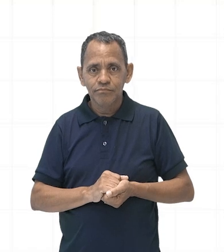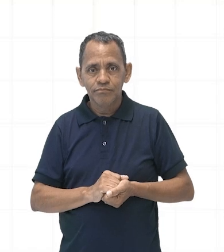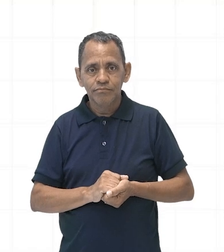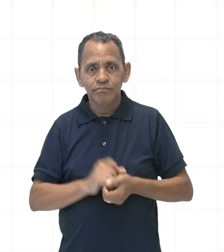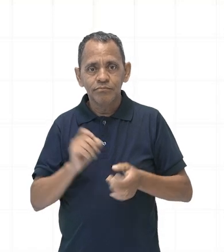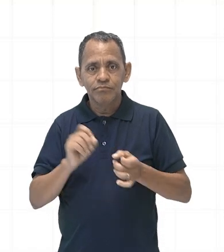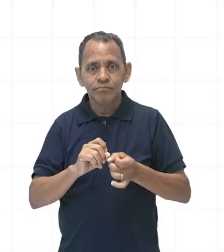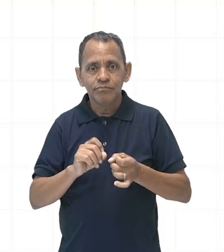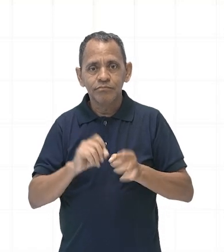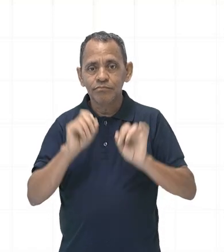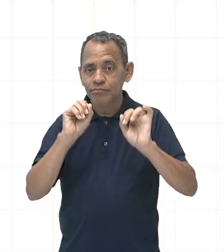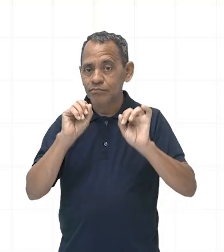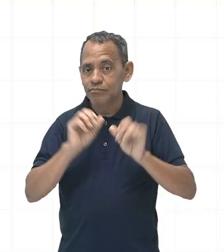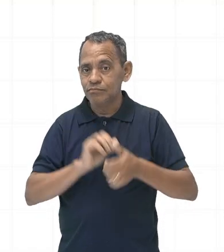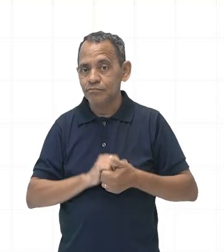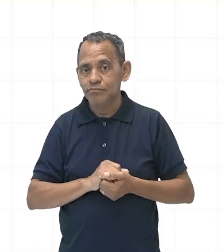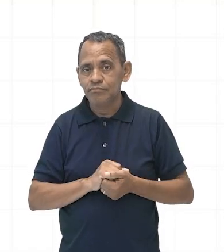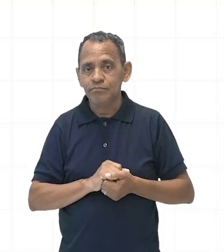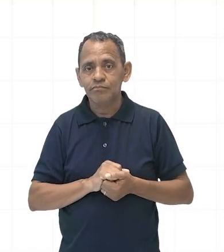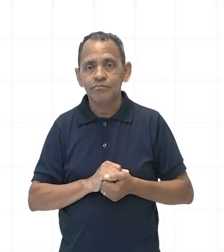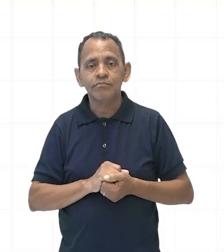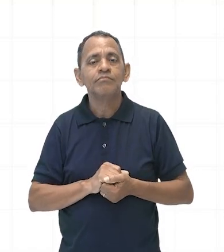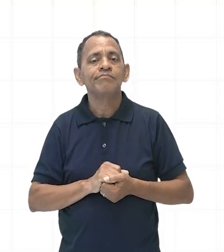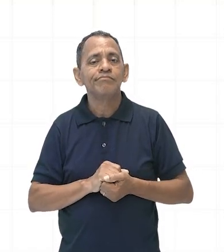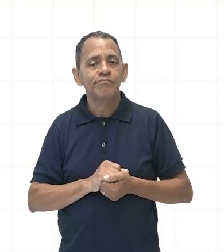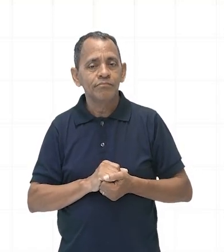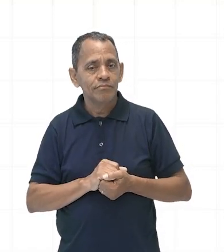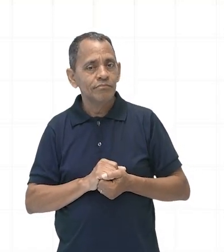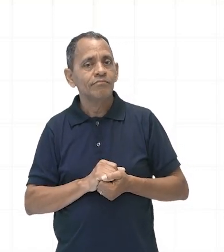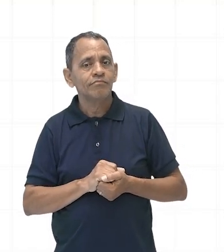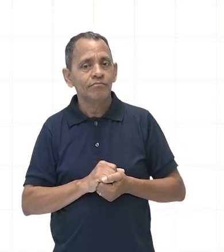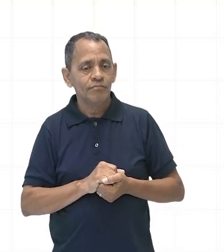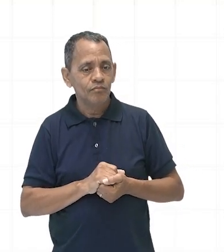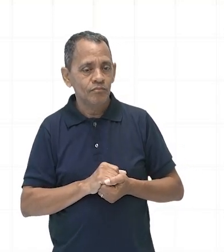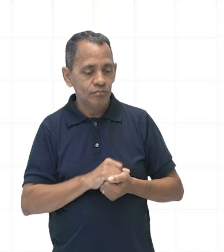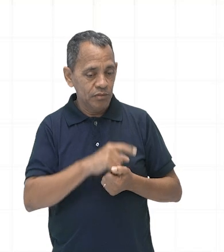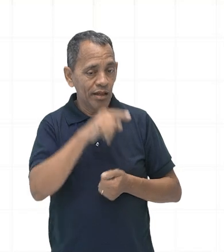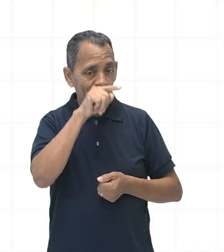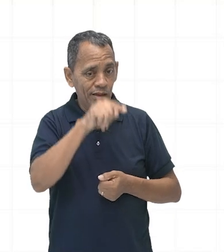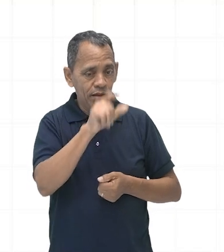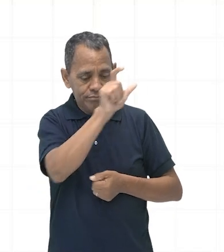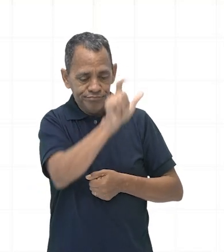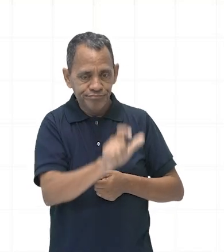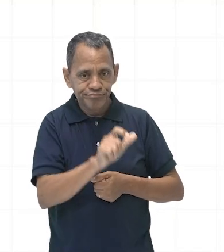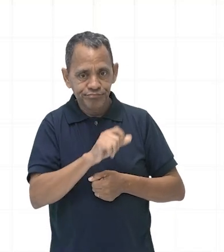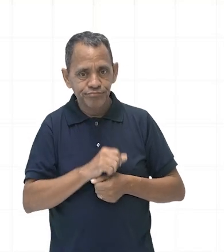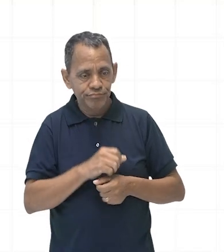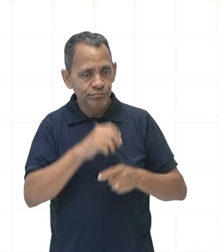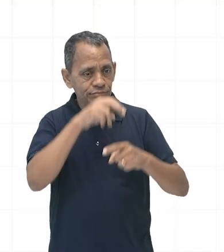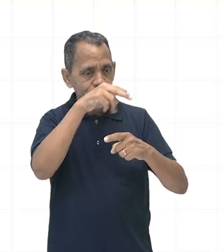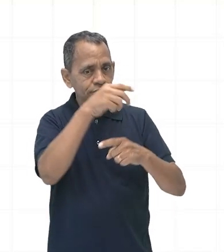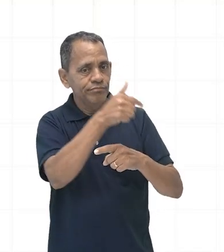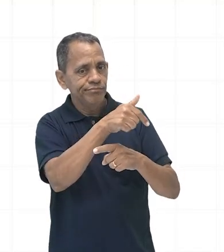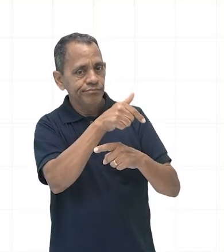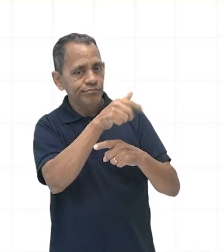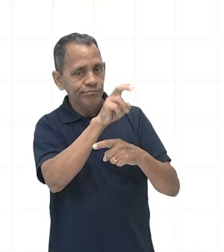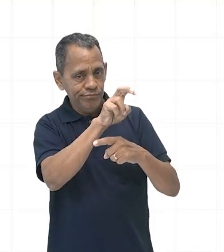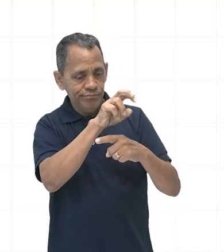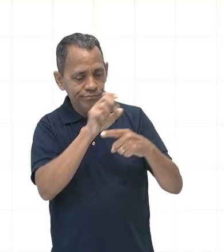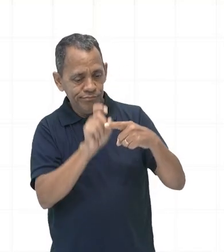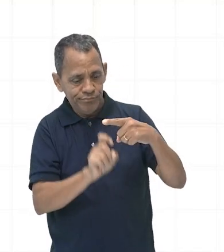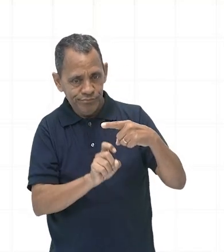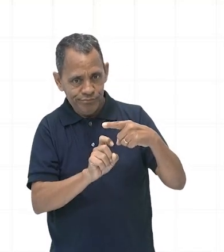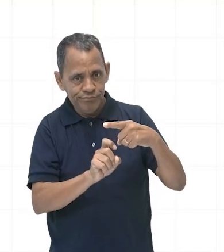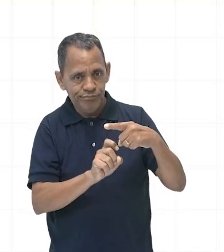fazemos? A razão que eu quero encontrar fica de um lado da igualdade. Então, temos aqui 75 sobre